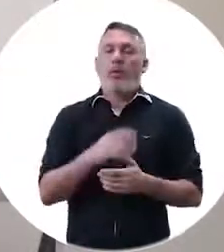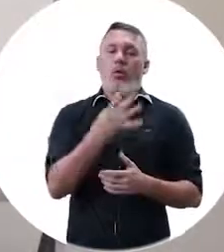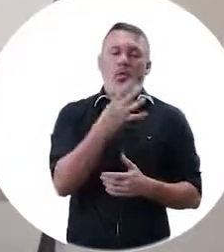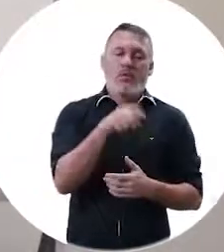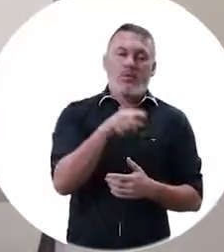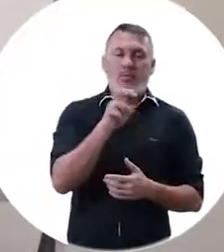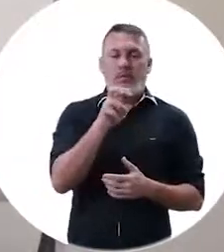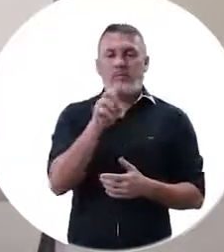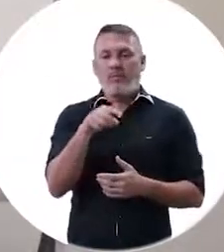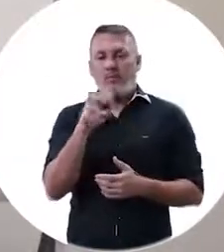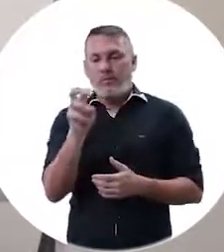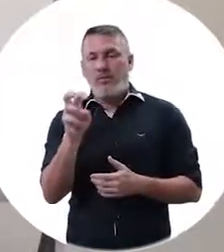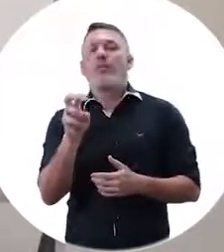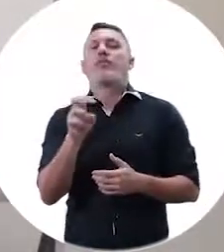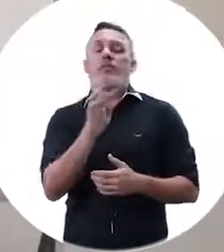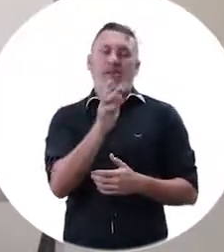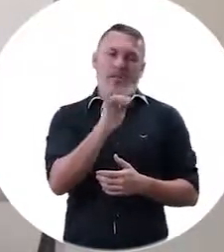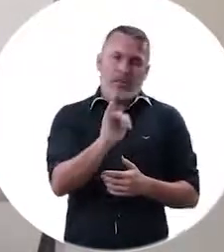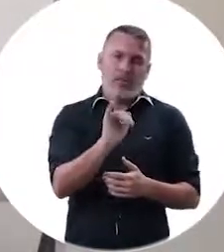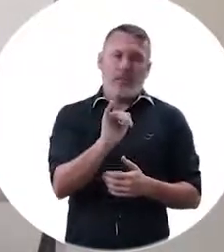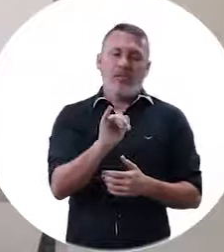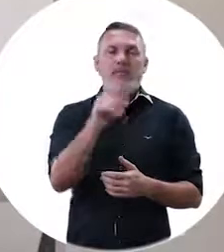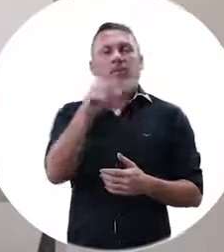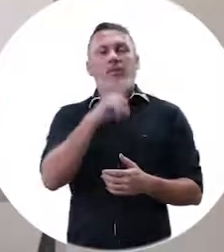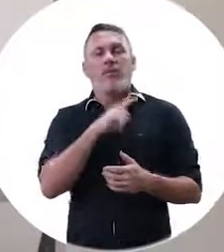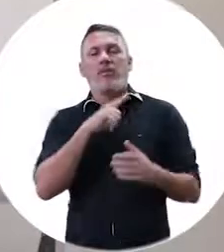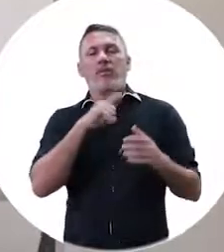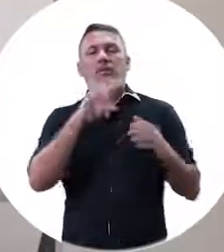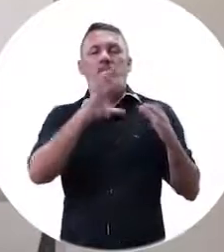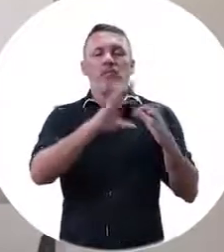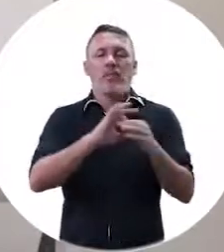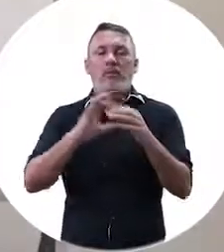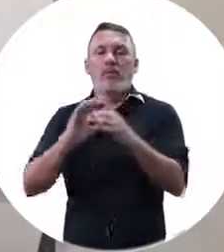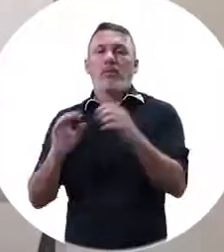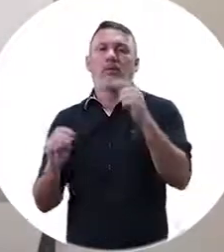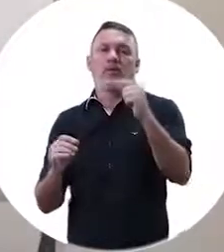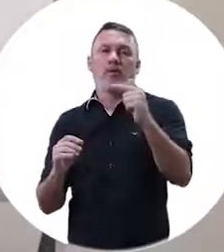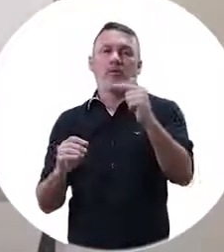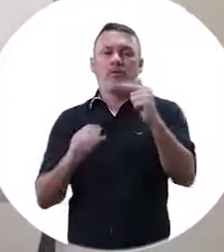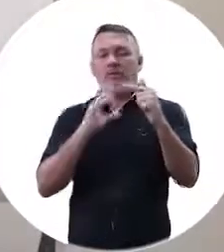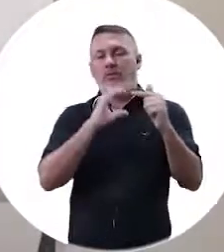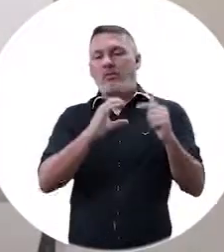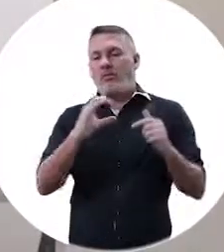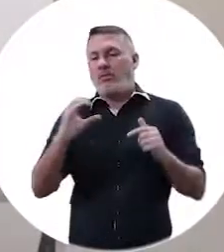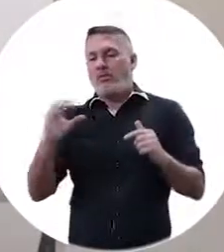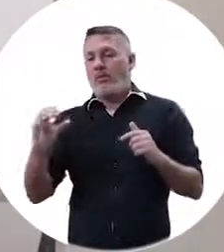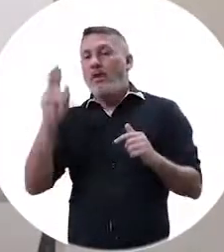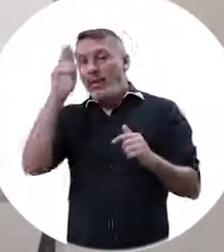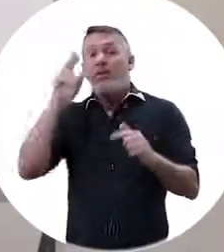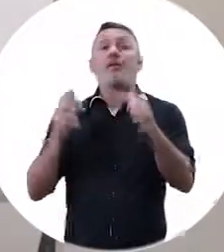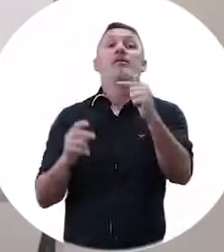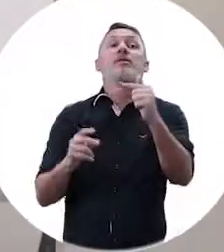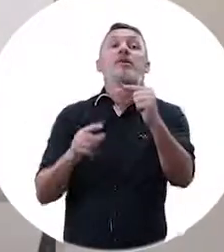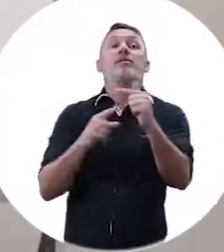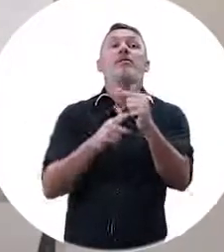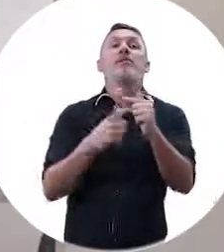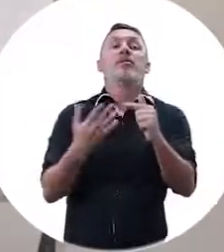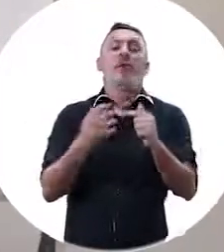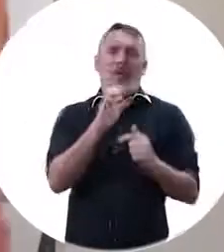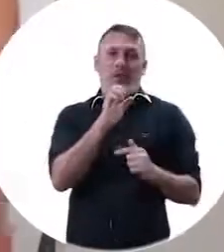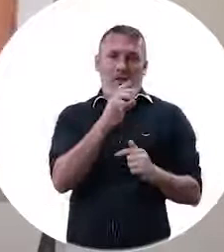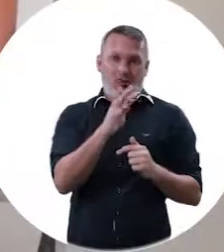4,5,5, trimetil. Cadeia principal agora. Prefixo de 7 carbonos. Ept.